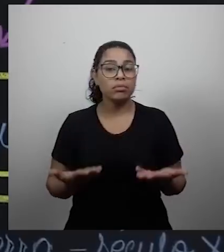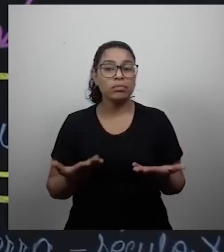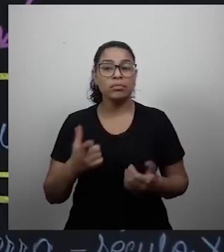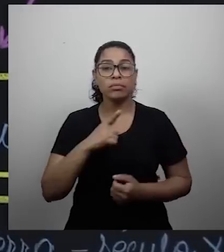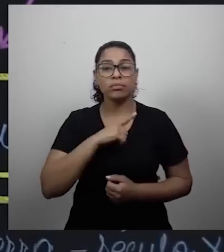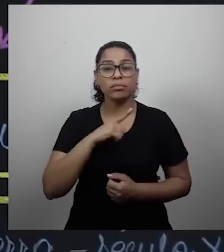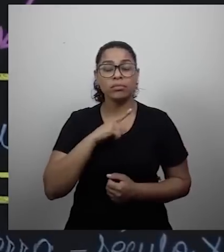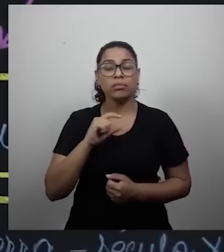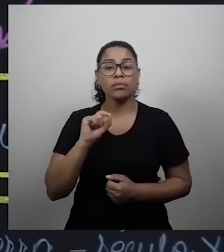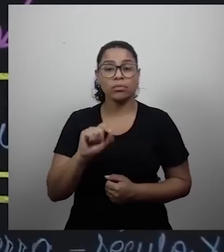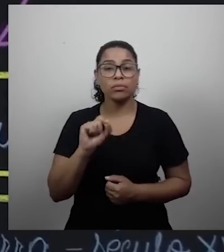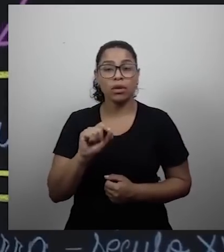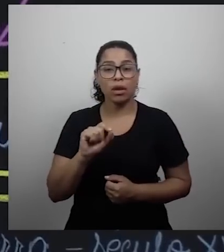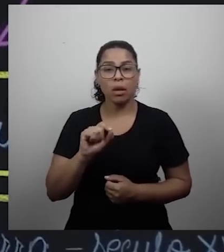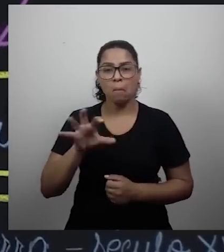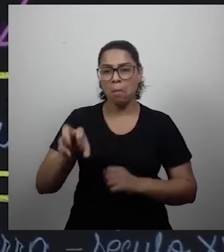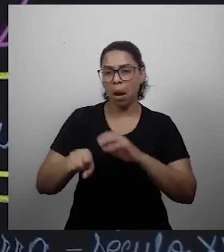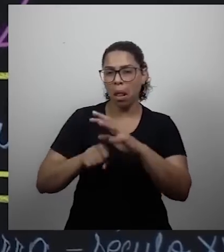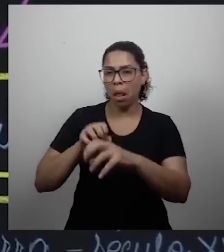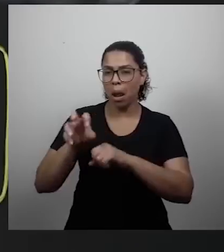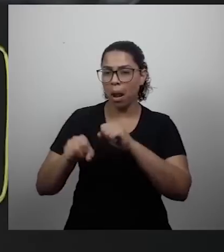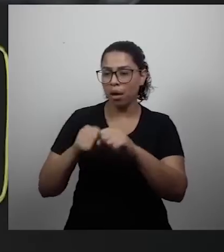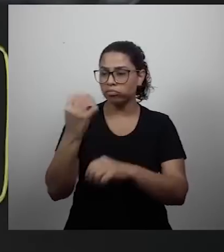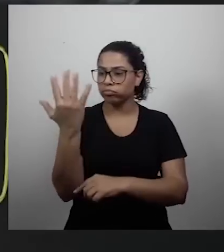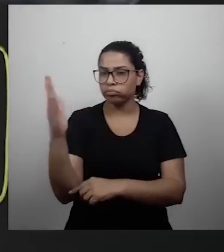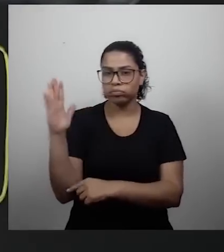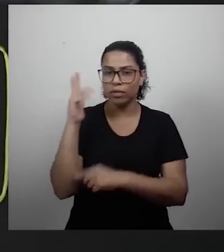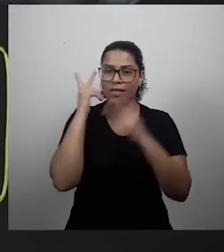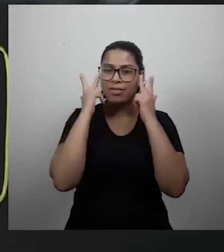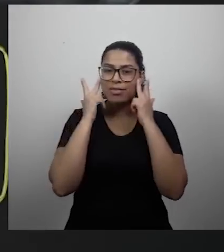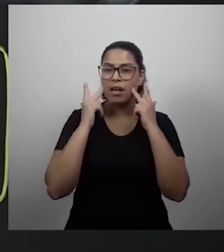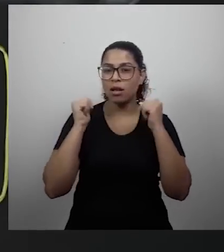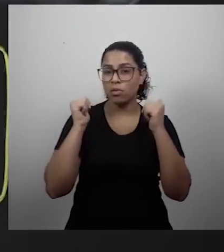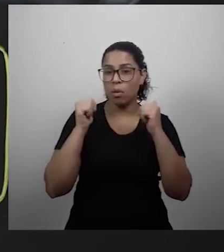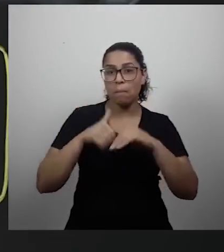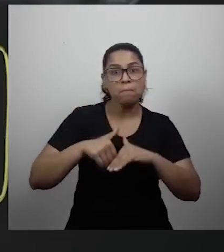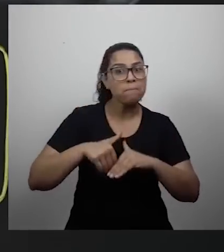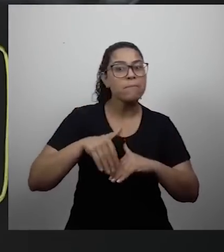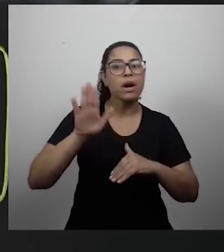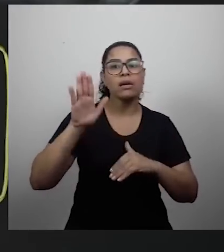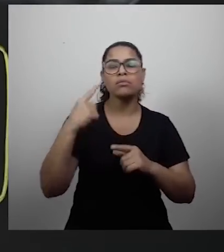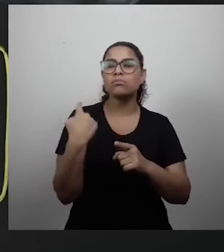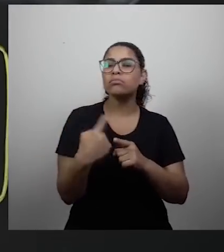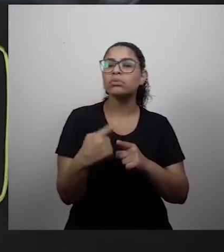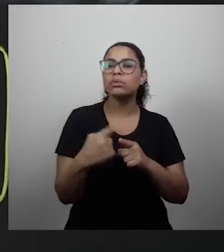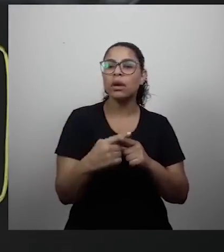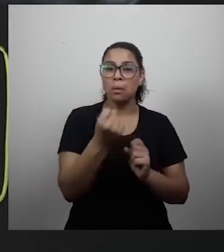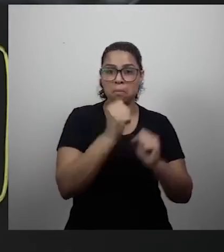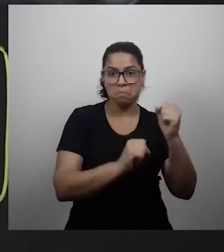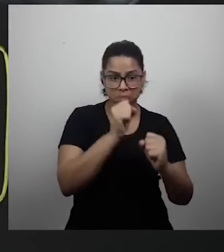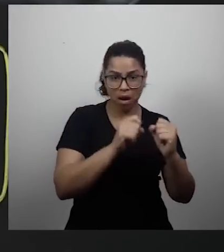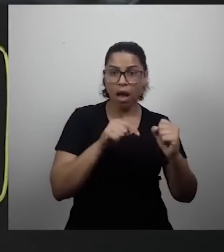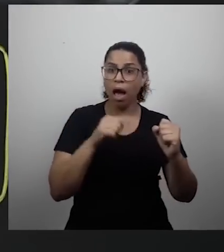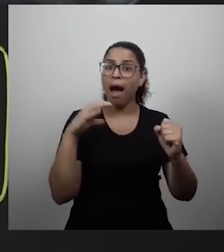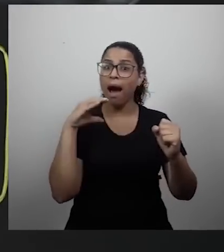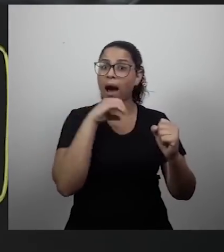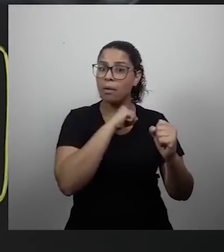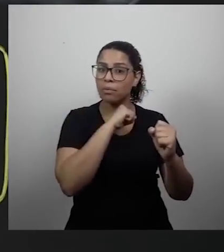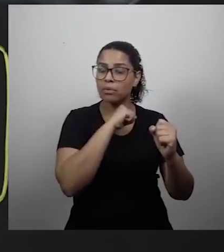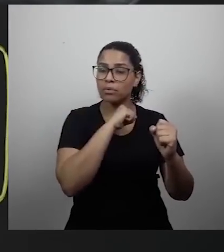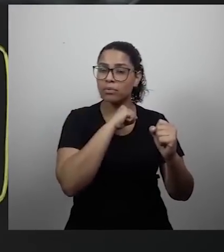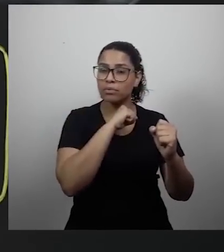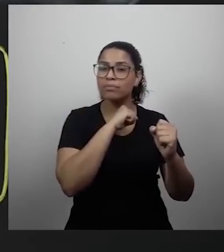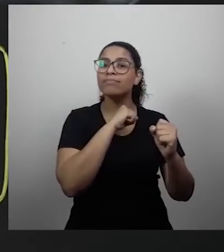uma exploração de recursos naturais muito maior, porque veja, se a máquina produz mais rápido,